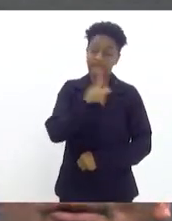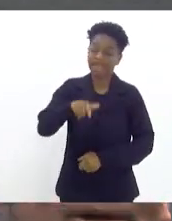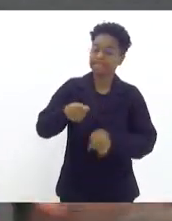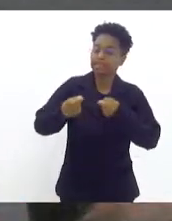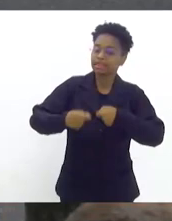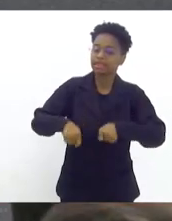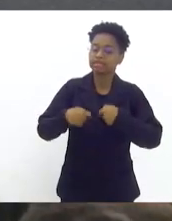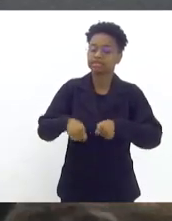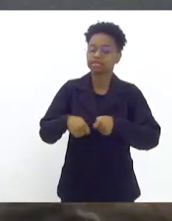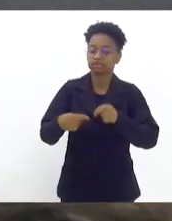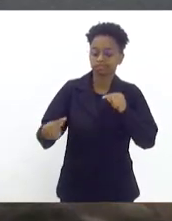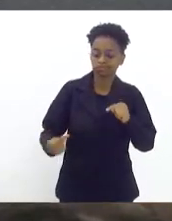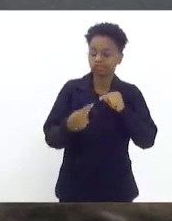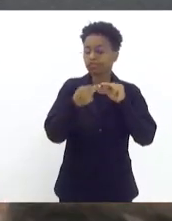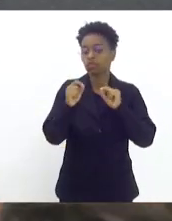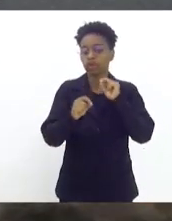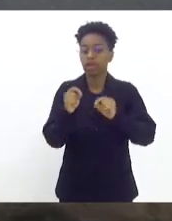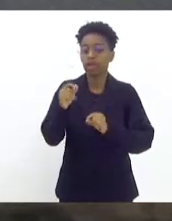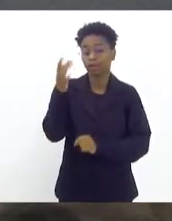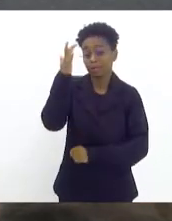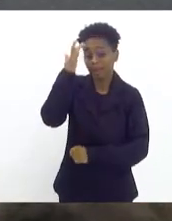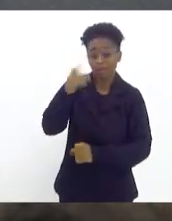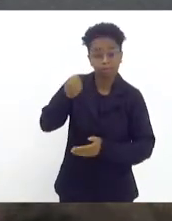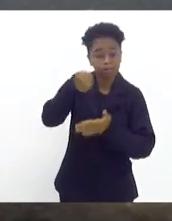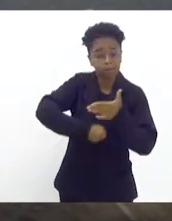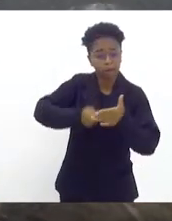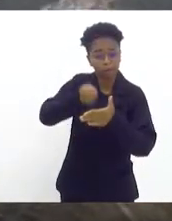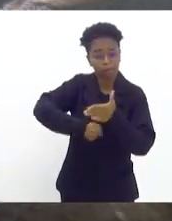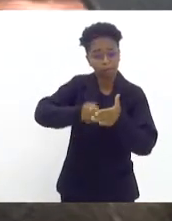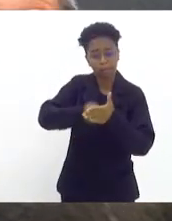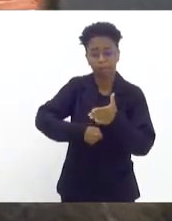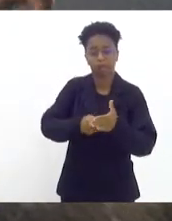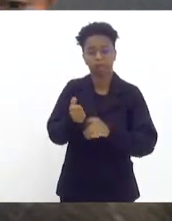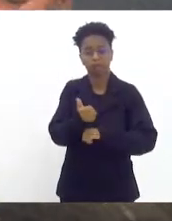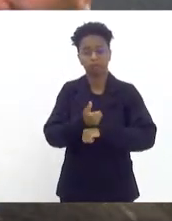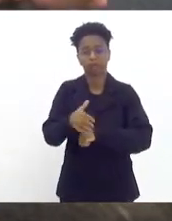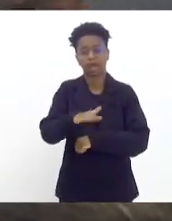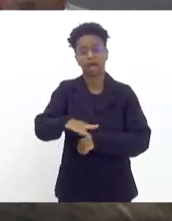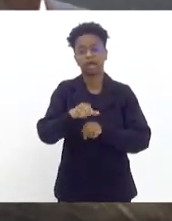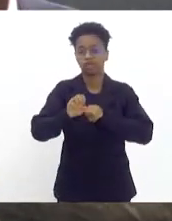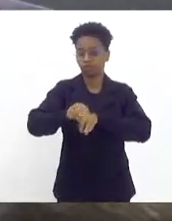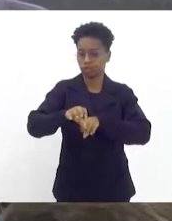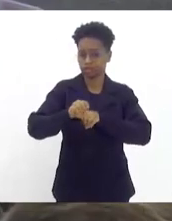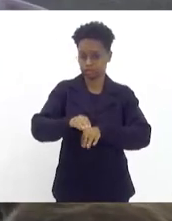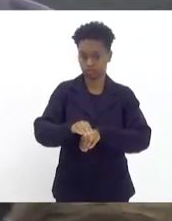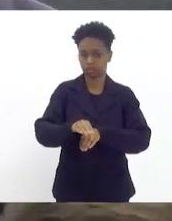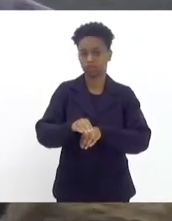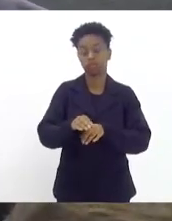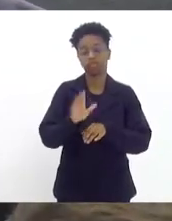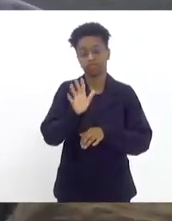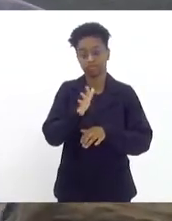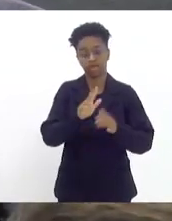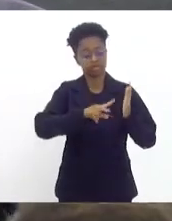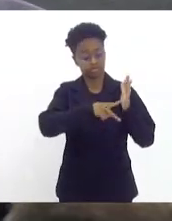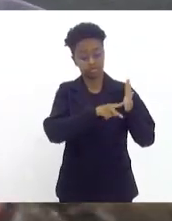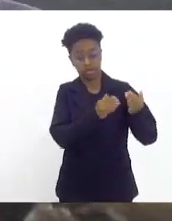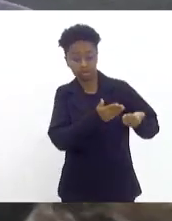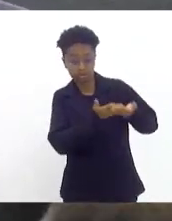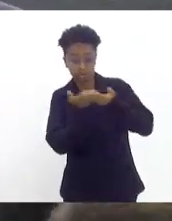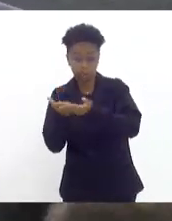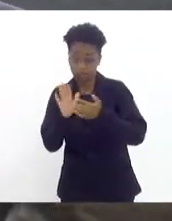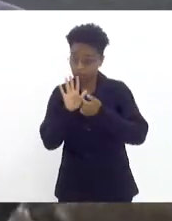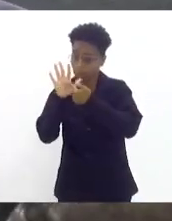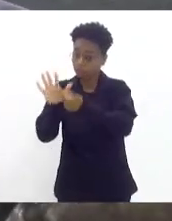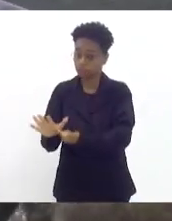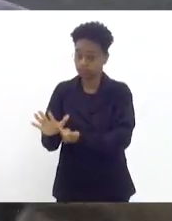que é fruto do amadurecimento da Luta dos profissionais de educação colunada encaminhada pelo Sindicato dos Profissionais de Educação